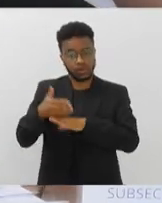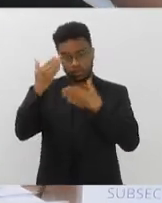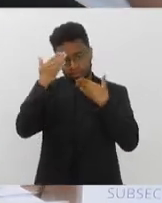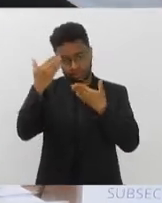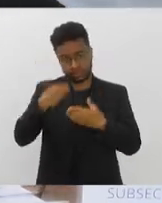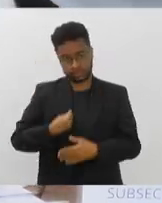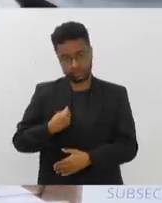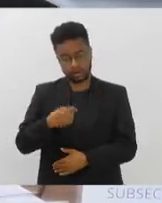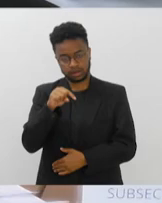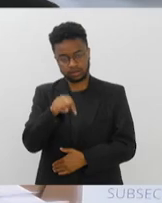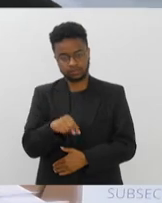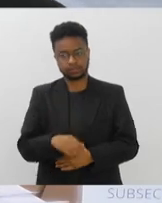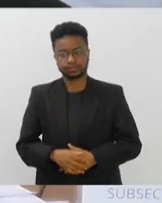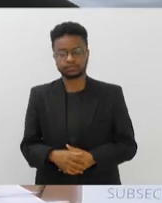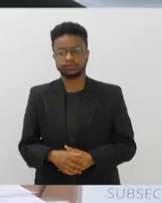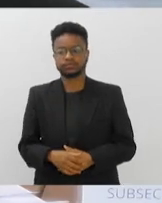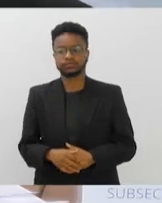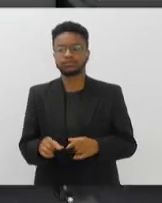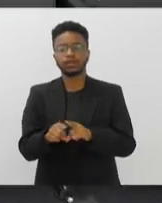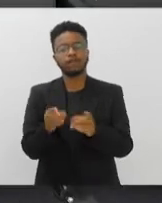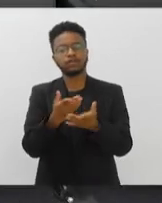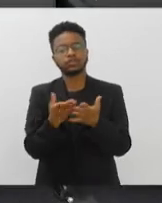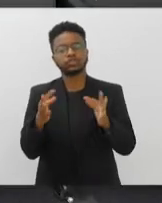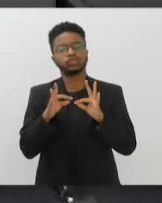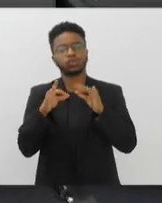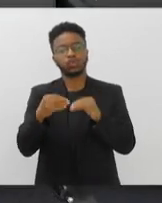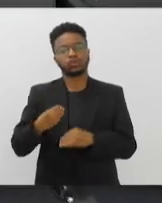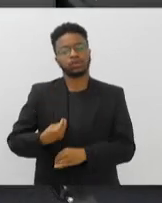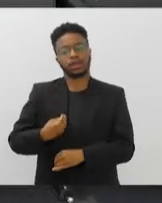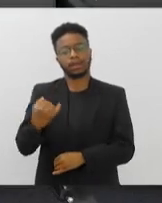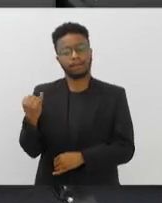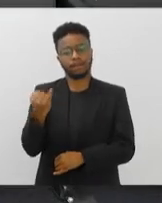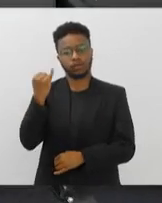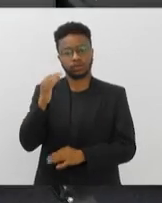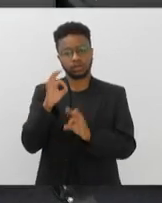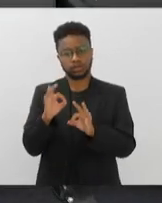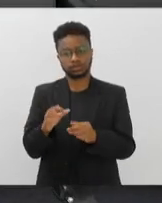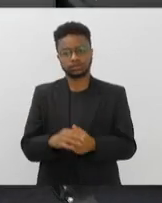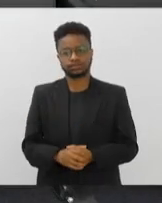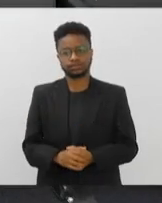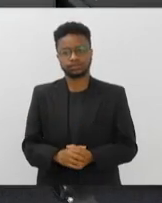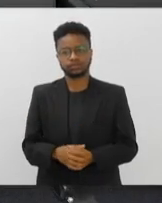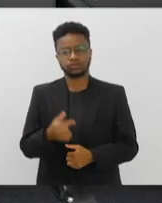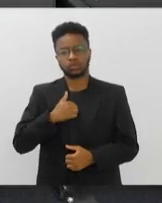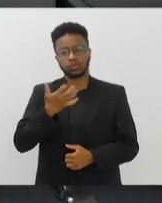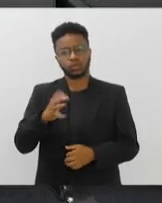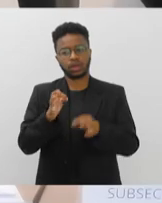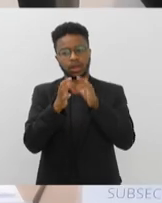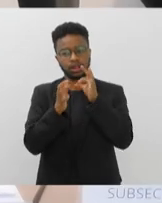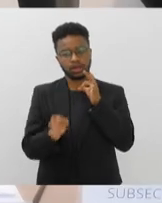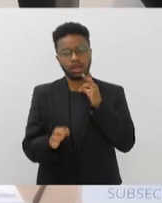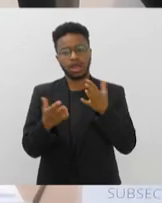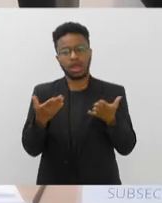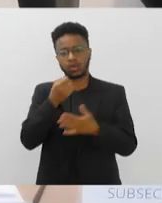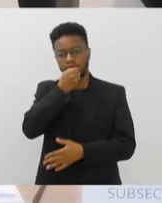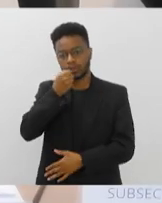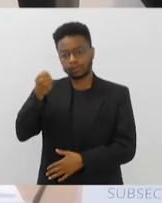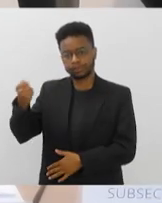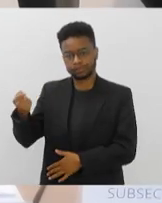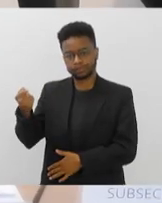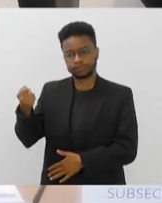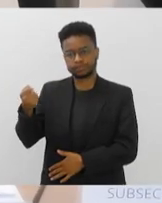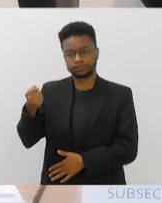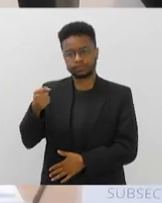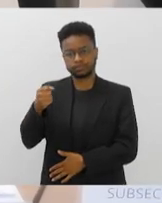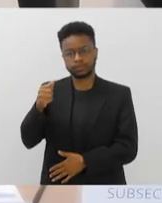pela sua presença presença de todos vocês é muito importante eh sem mais delongas eu passo agora a palavra